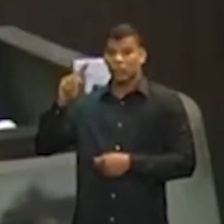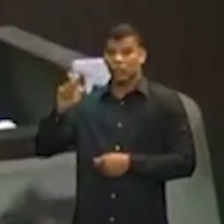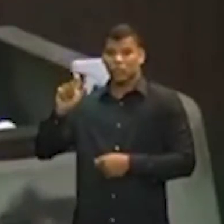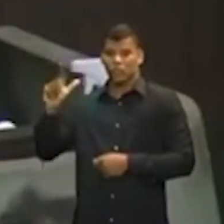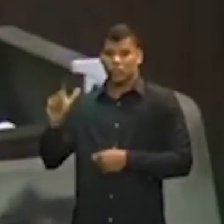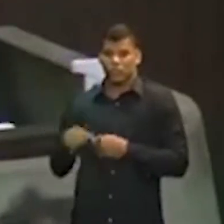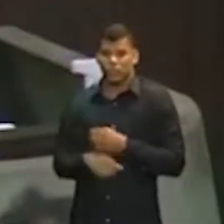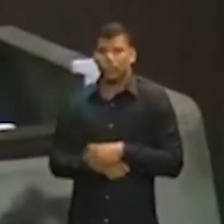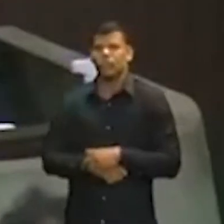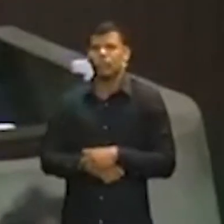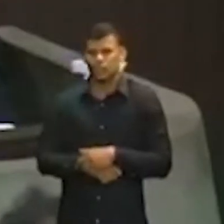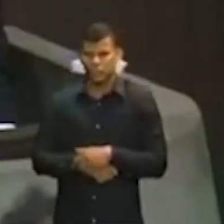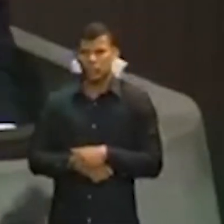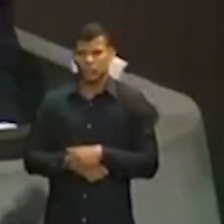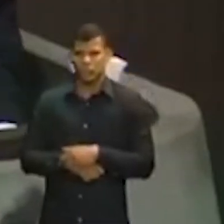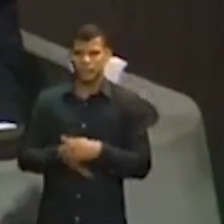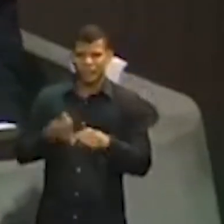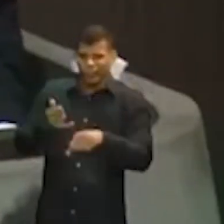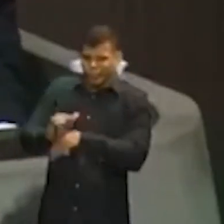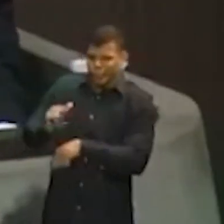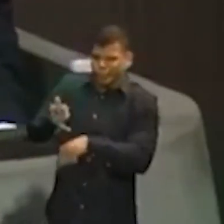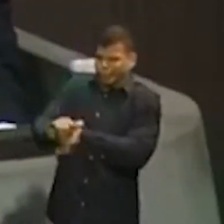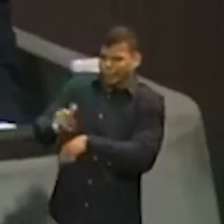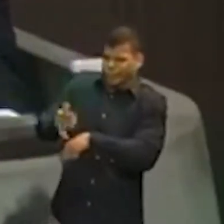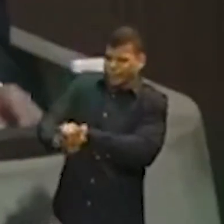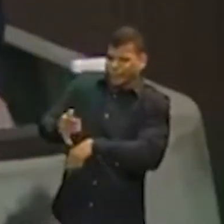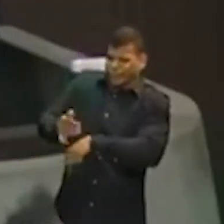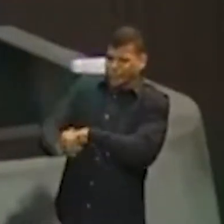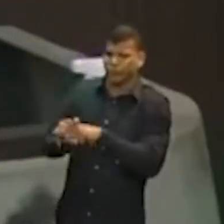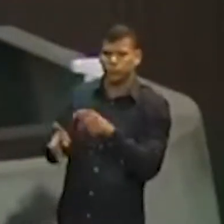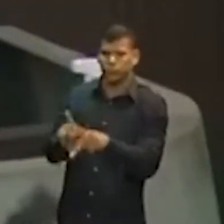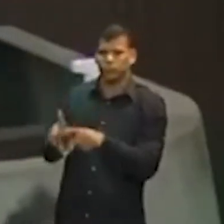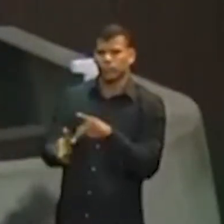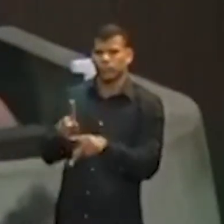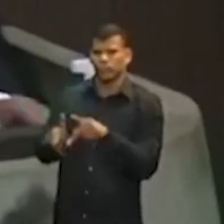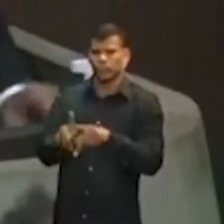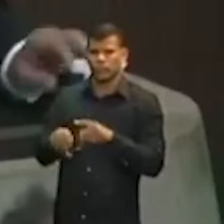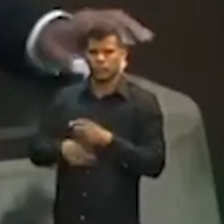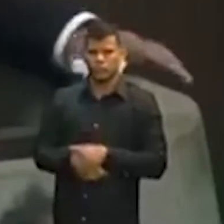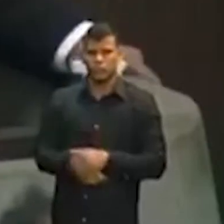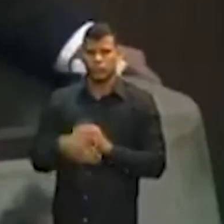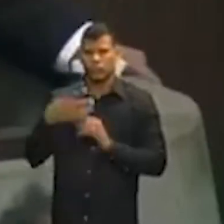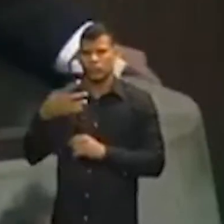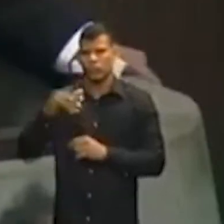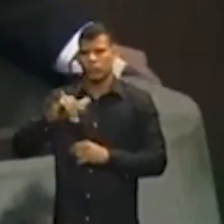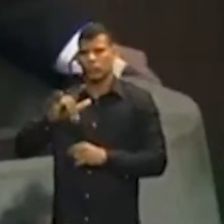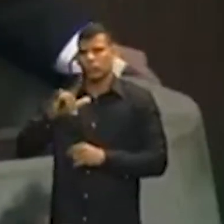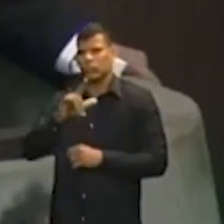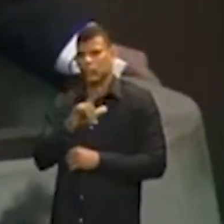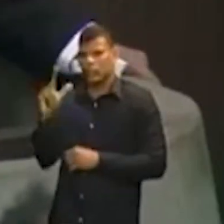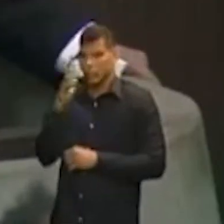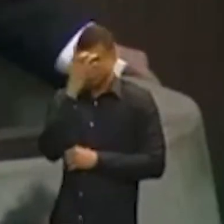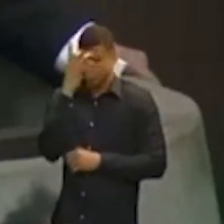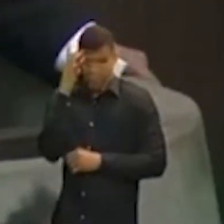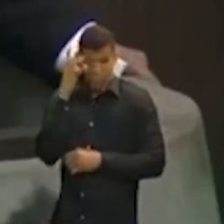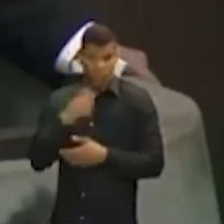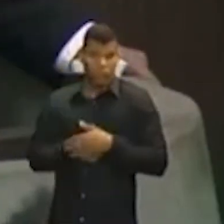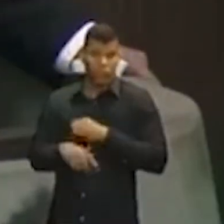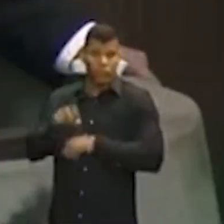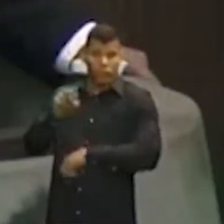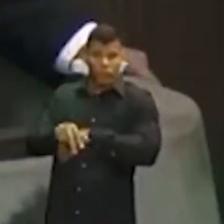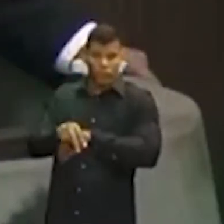esse escândalo, com essa enrolada, com essa coisa toda, mais de 4 mil pessoas